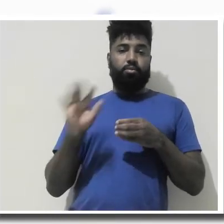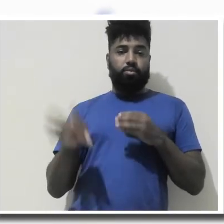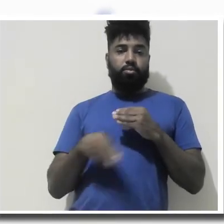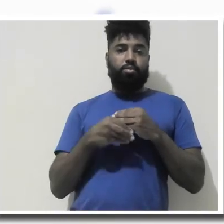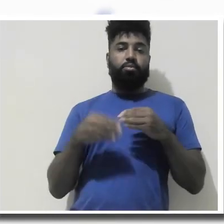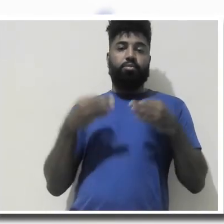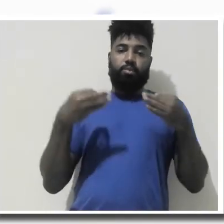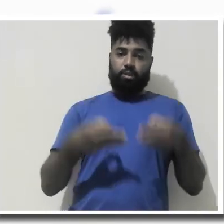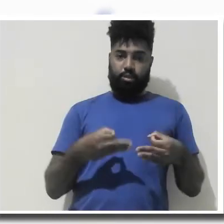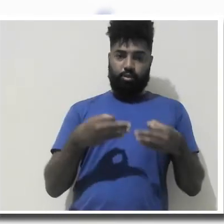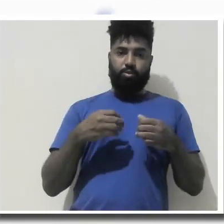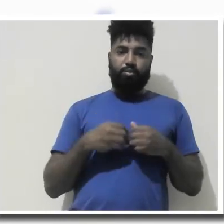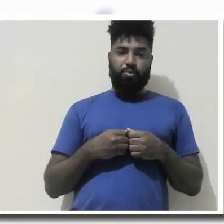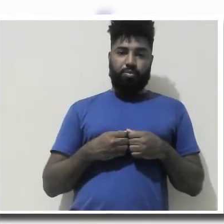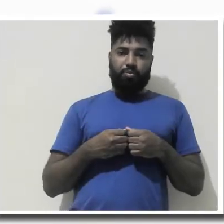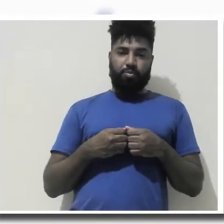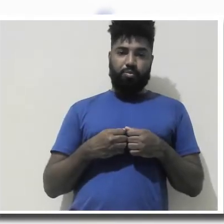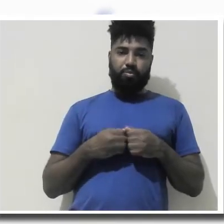complementar.